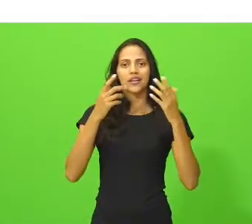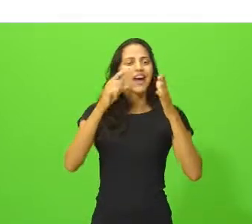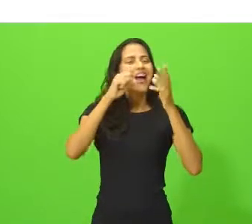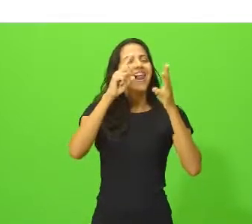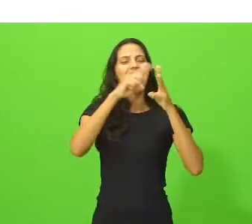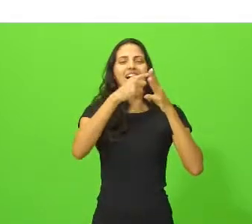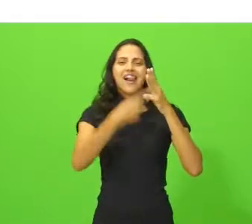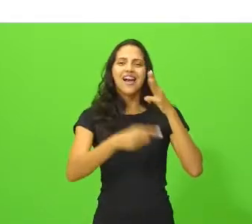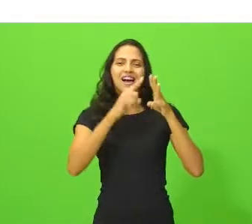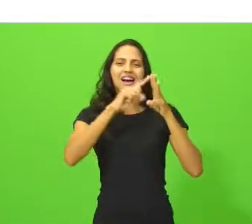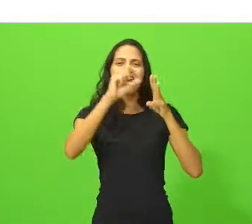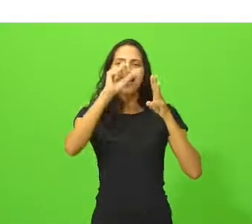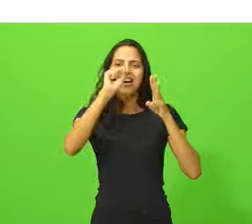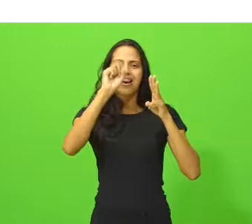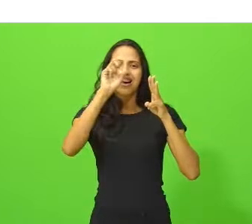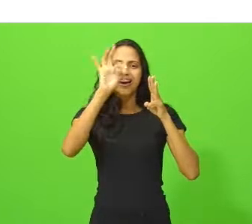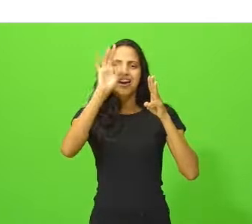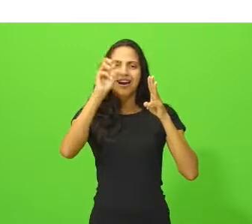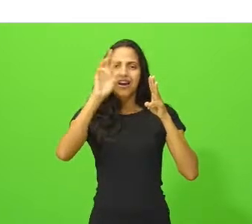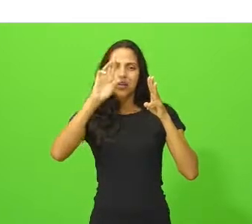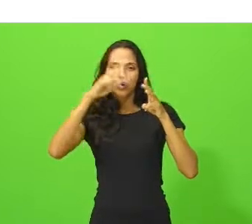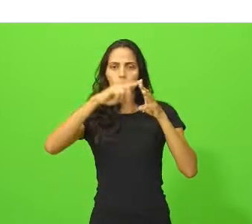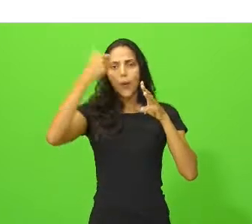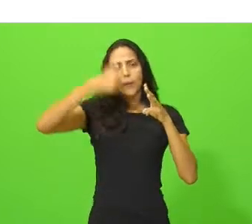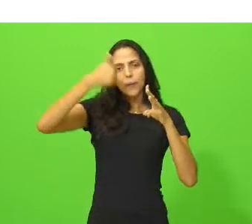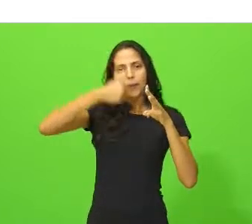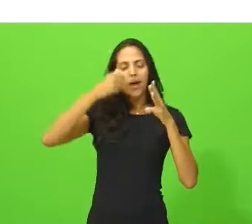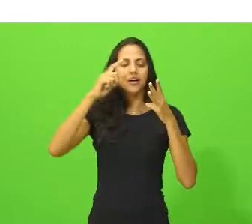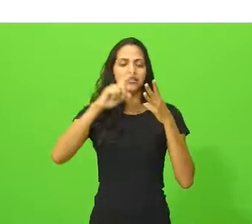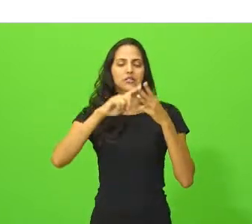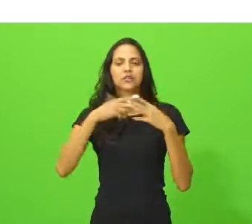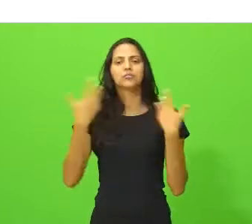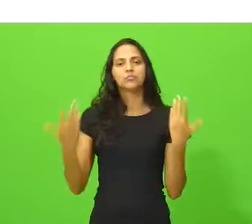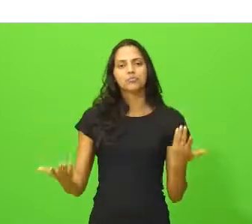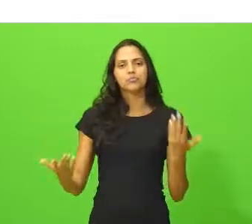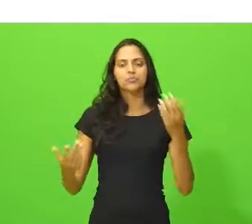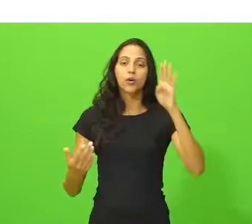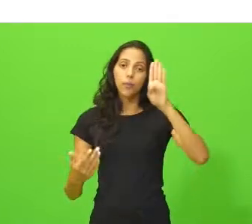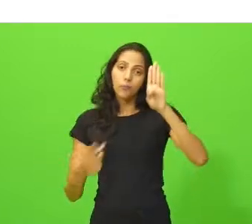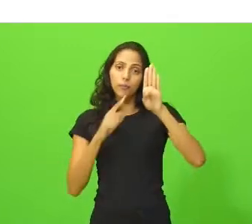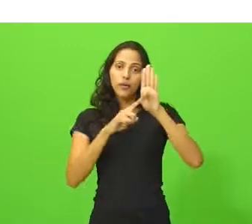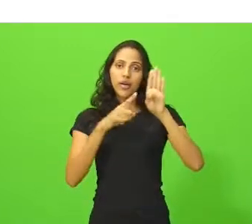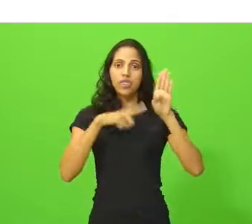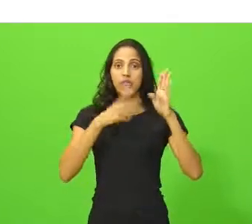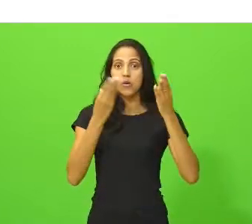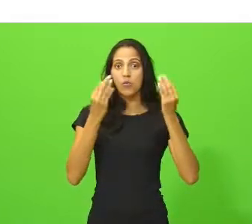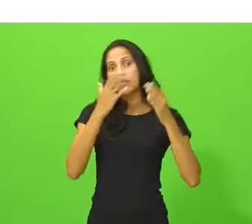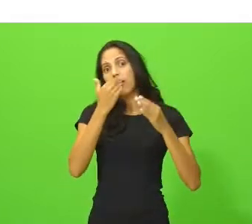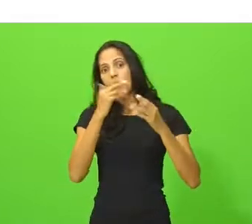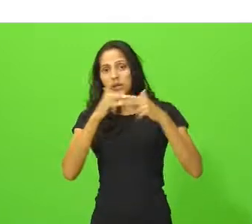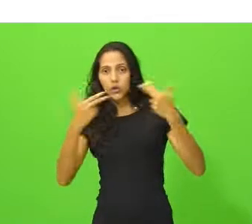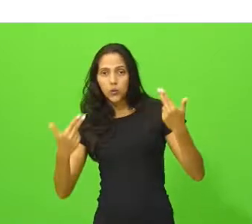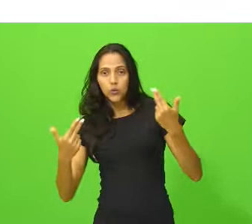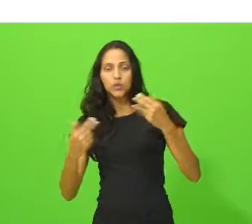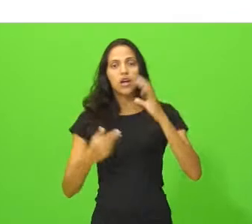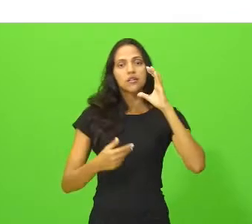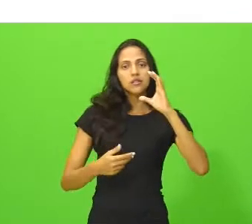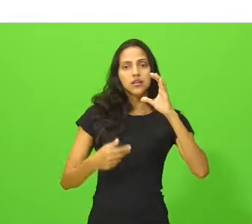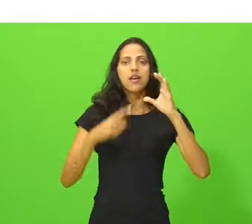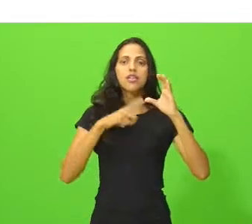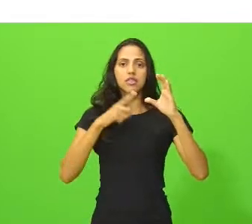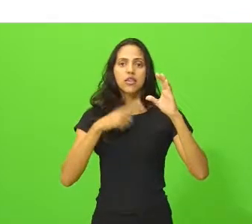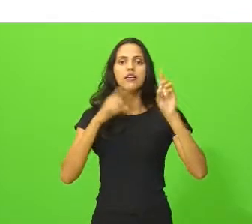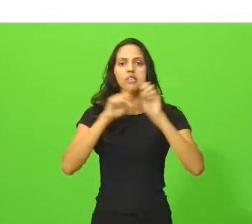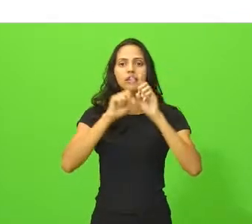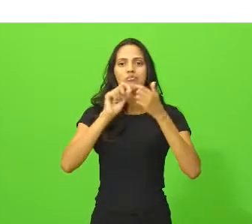primário. Letra B, apresenta estoques elevados de alimentos. Letra C, possui um